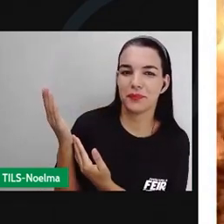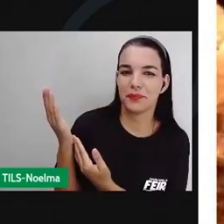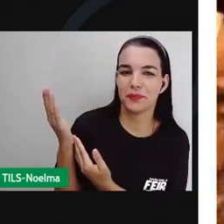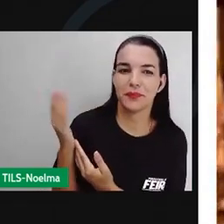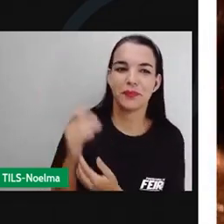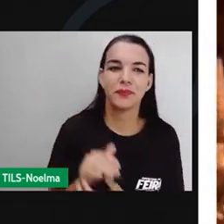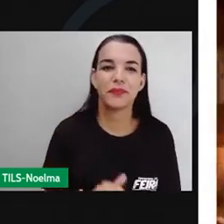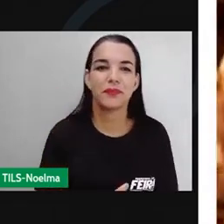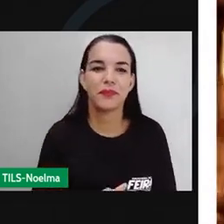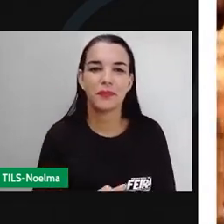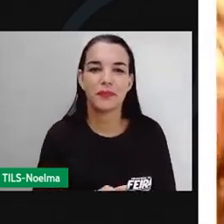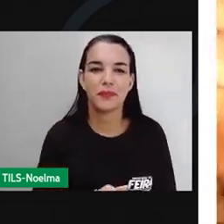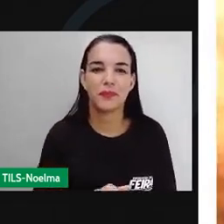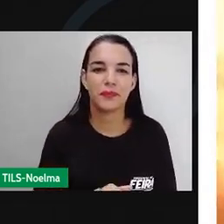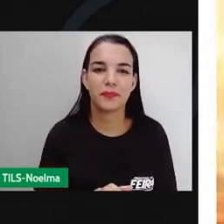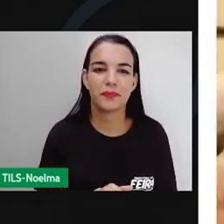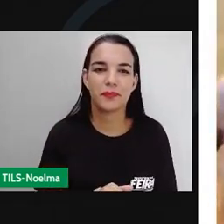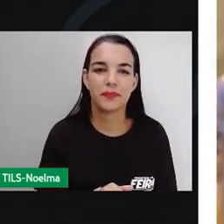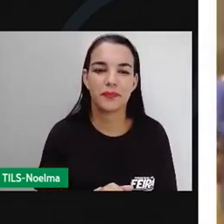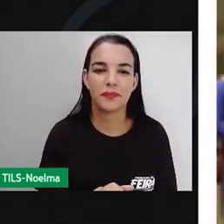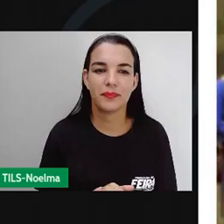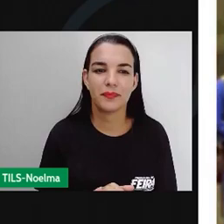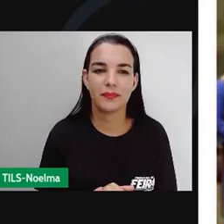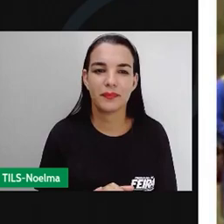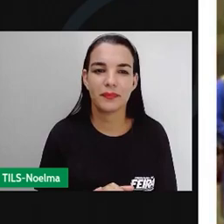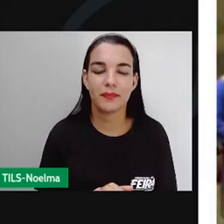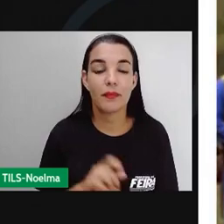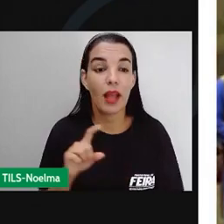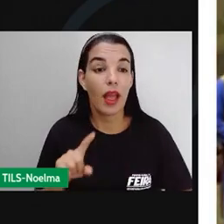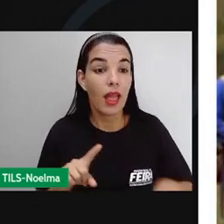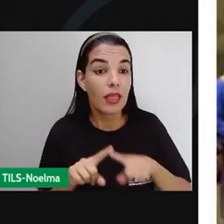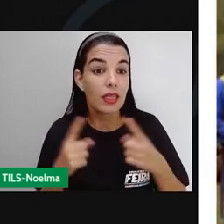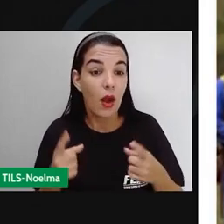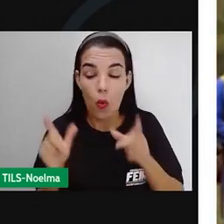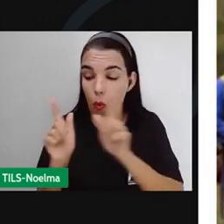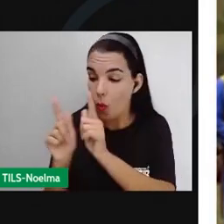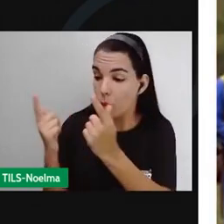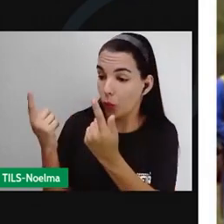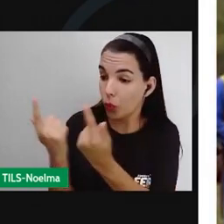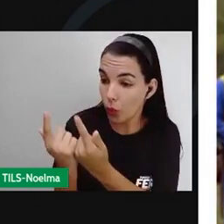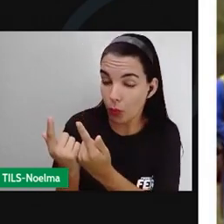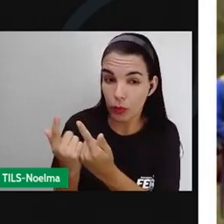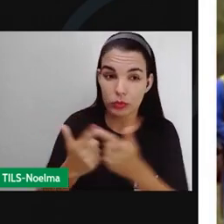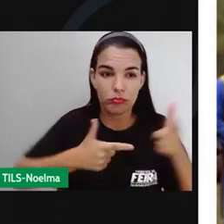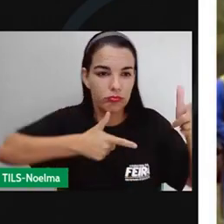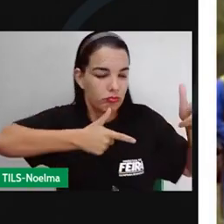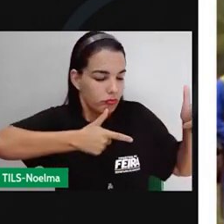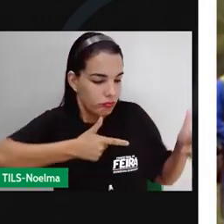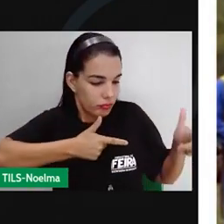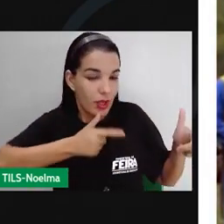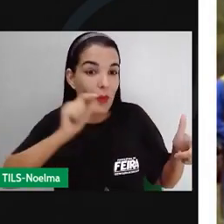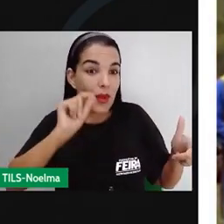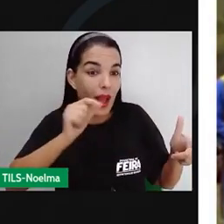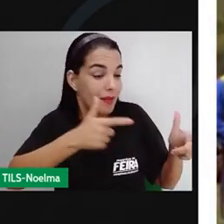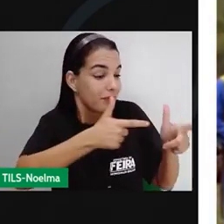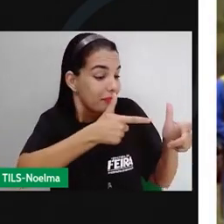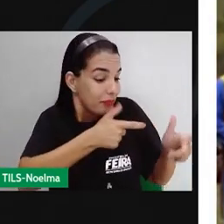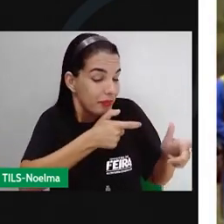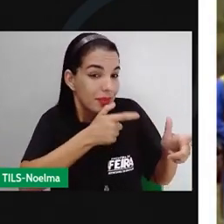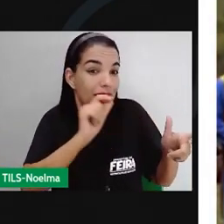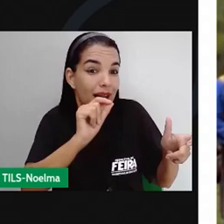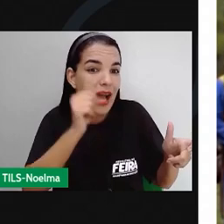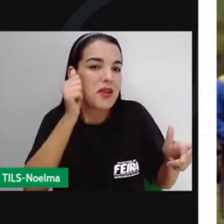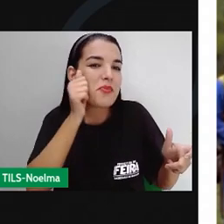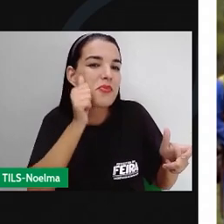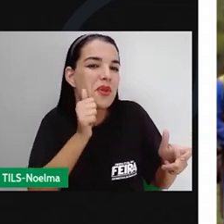levantava e fazia o café. Os cangaceiros faziam da arma a dama. Eles dançavam em fila